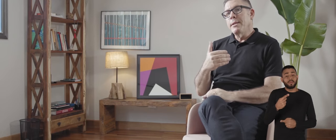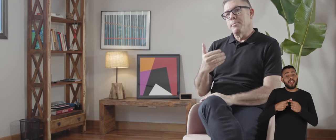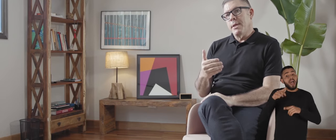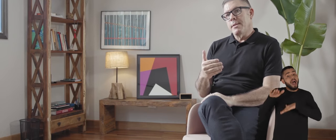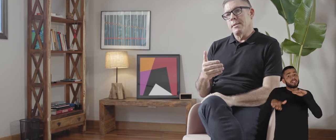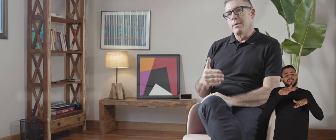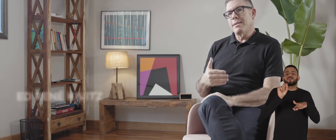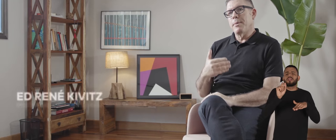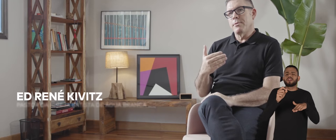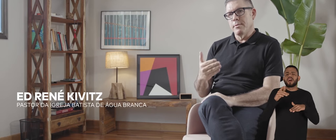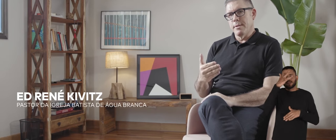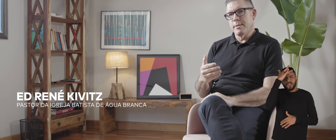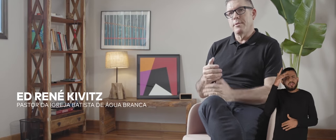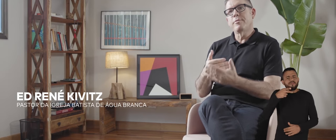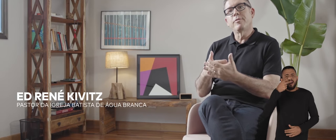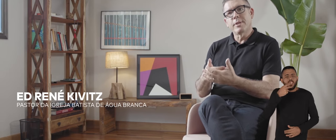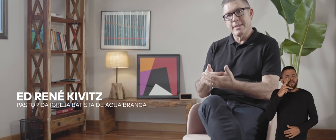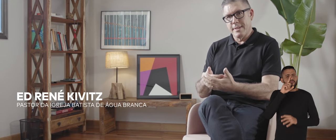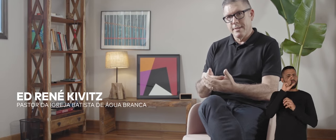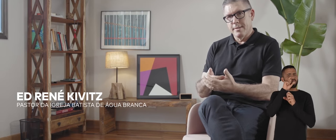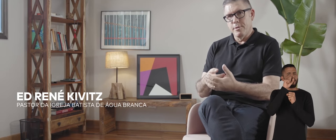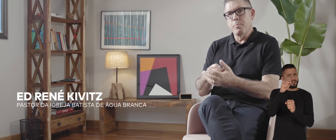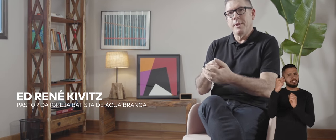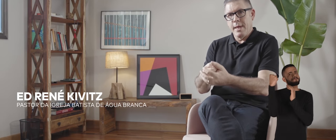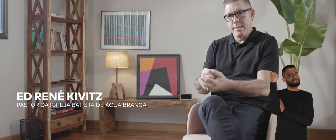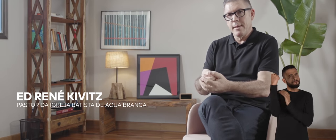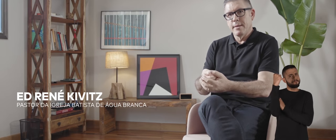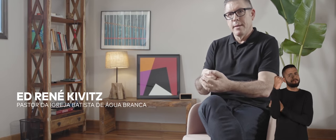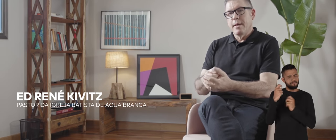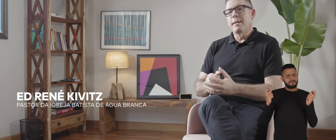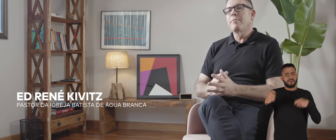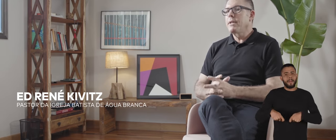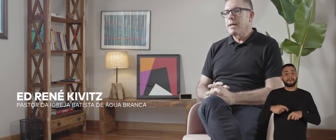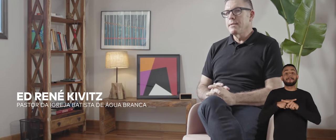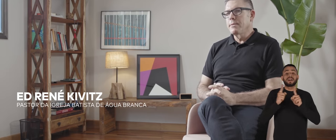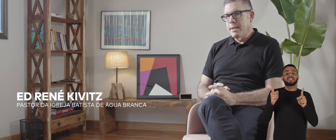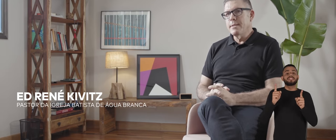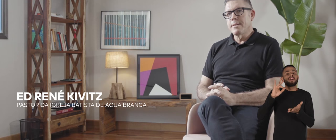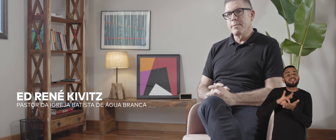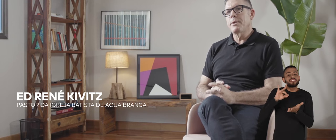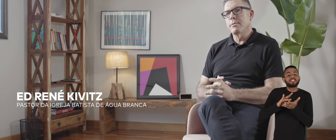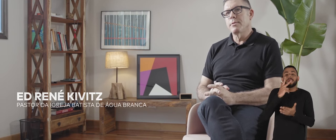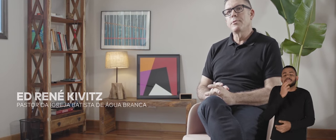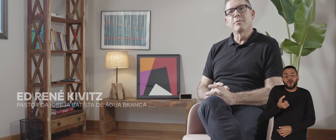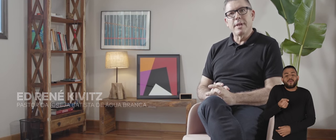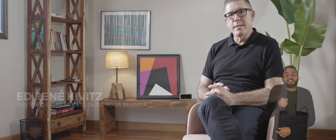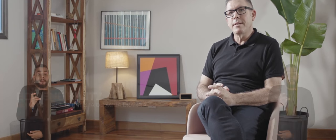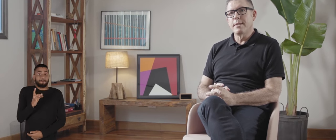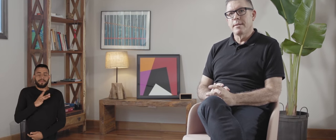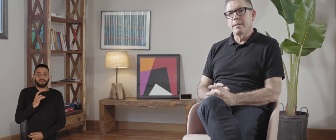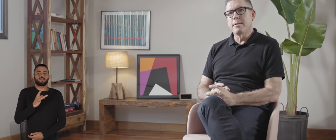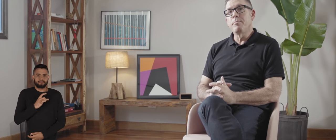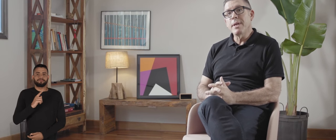aparentemente são expressões de força, de potência, na verdade são grandes expressões de